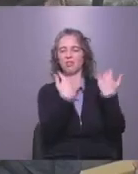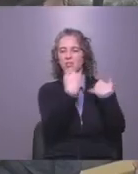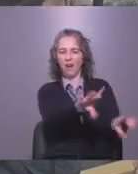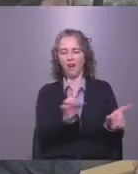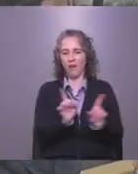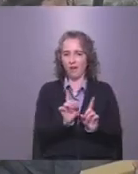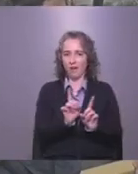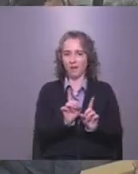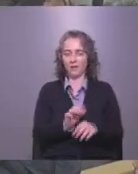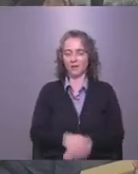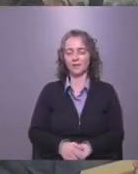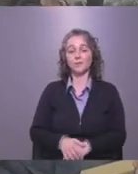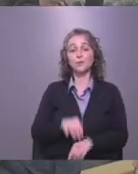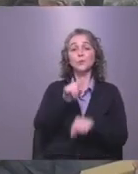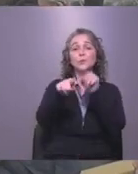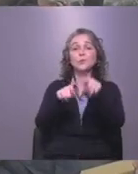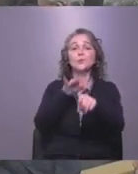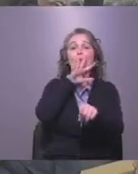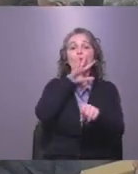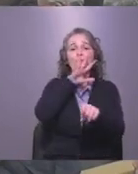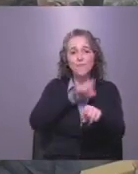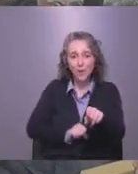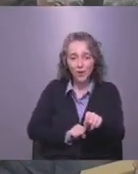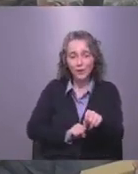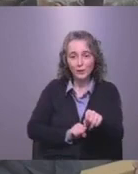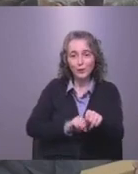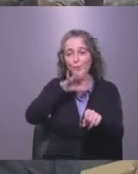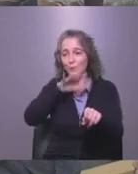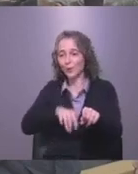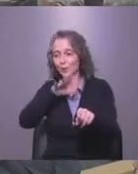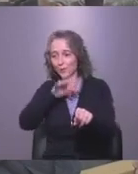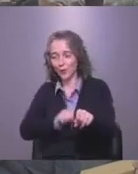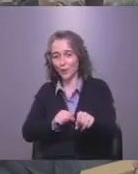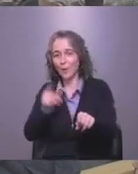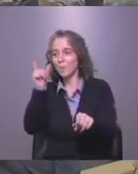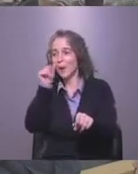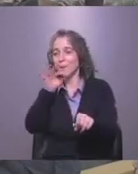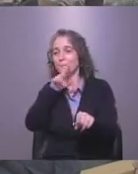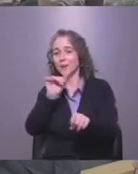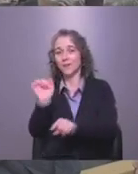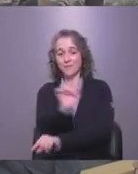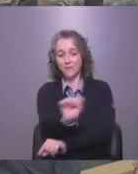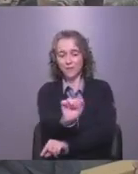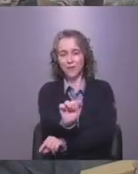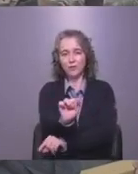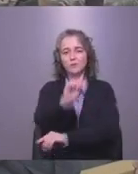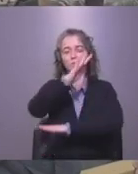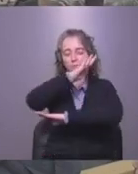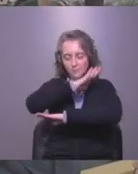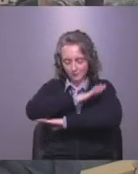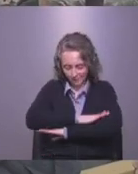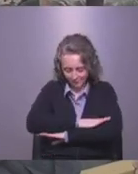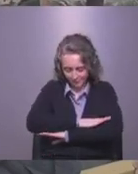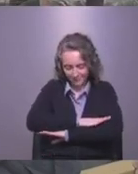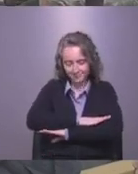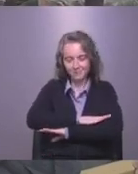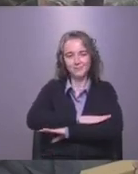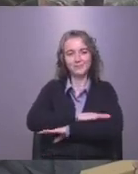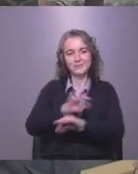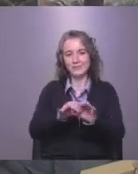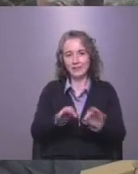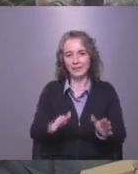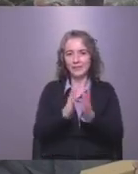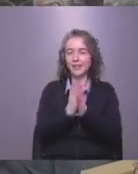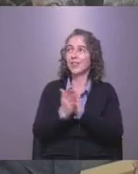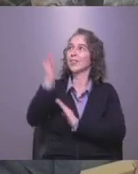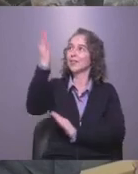Filhos, obedecei em tudo a vossos pais, porque isto agrada ao Senhor.